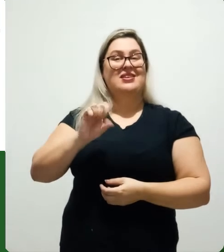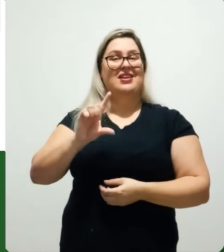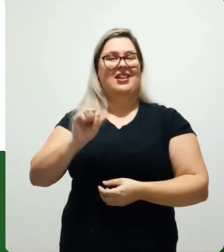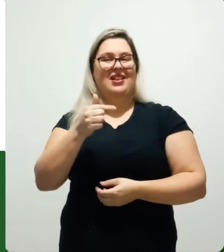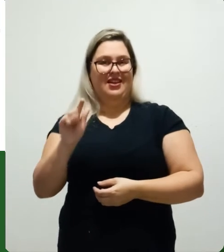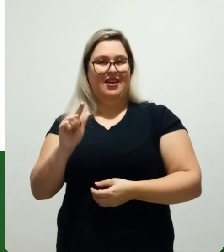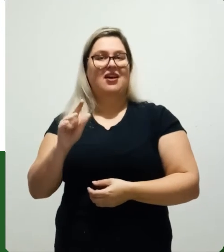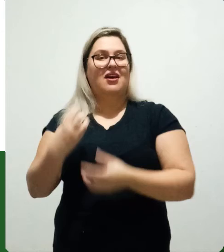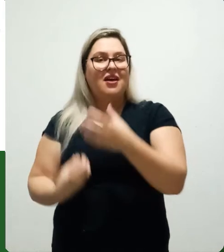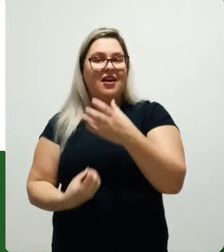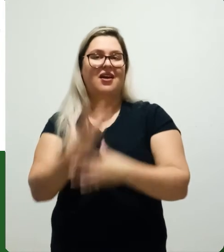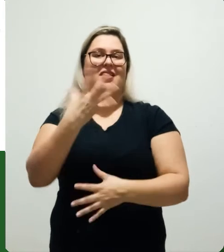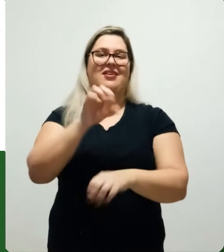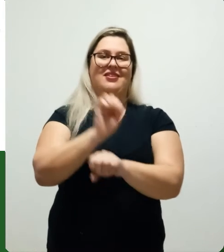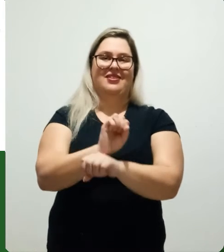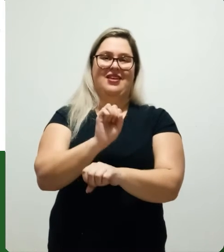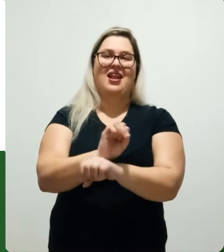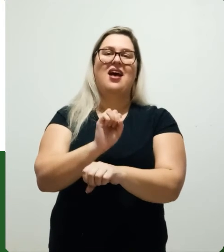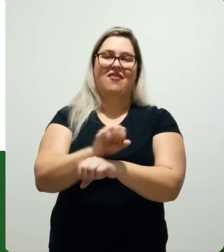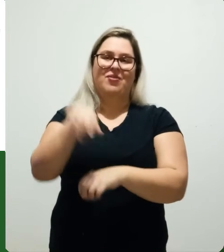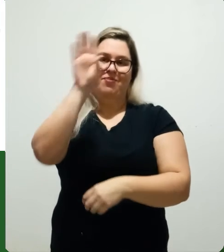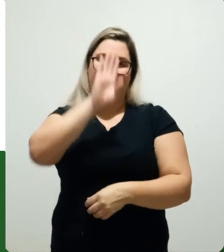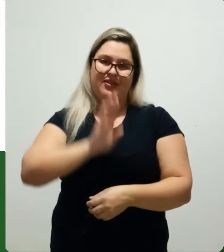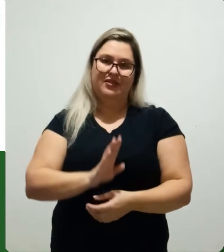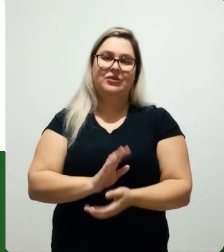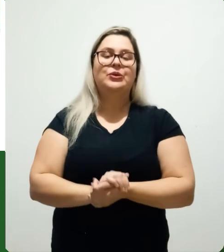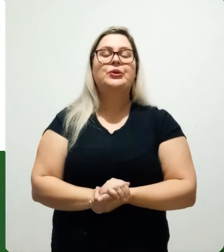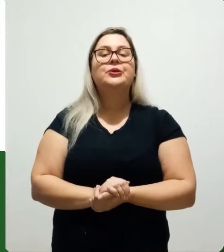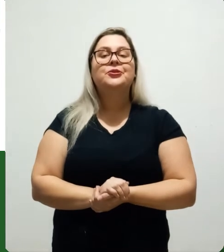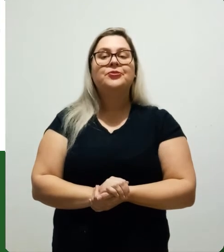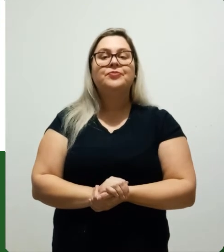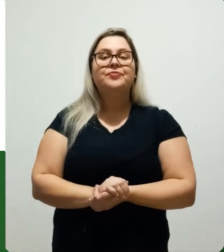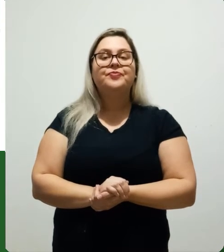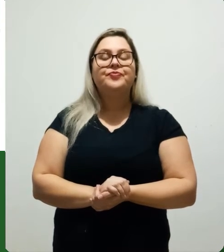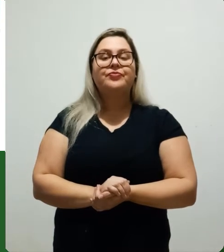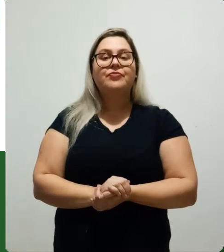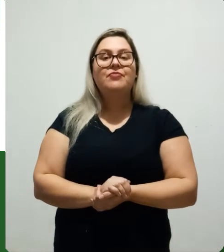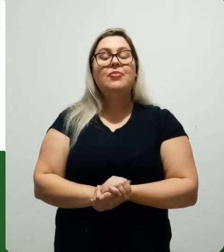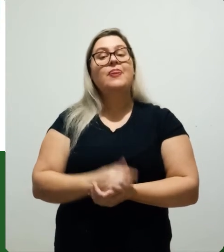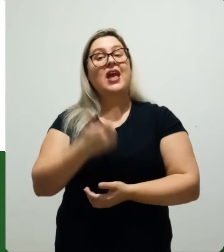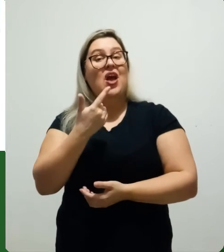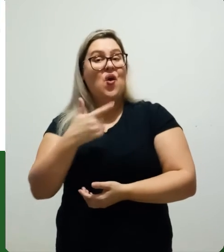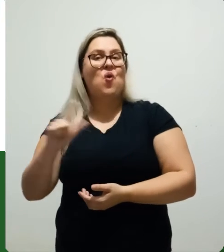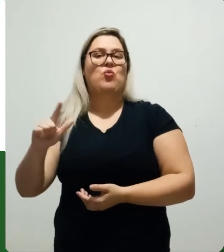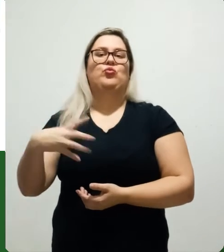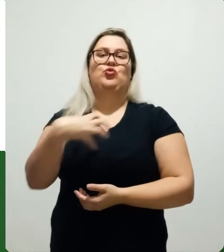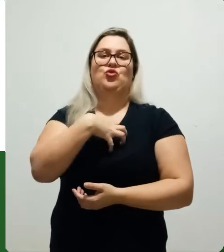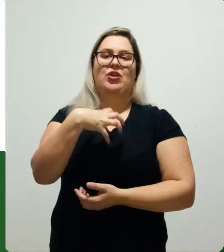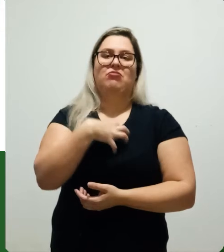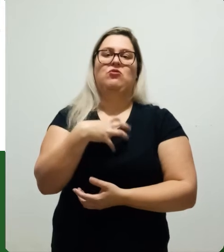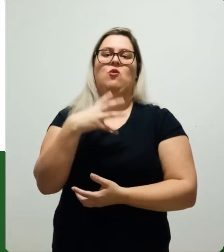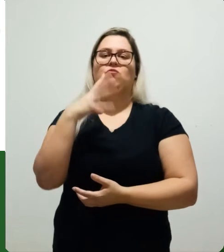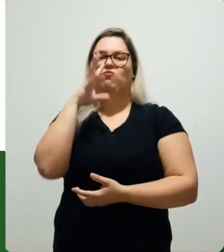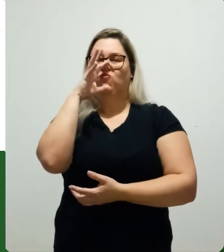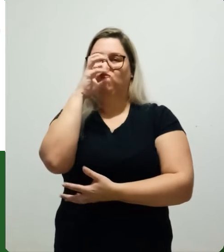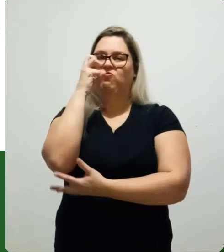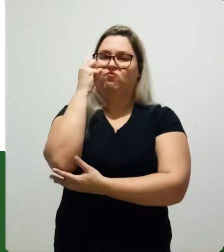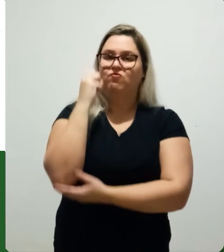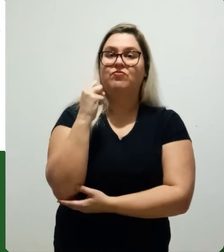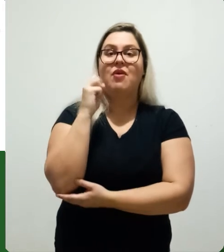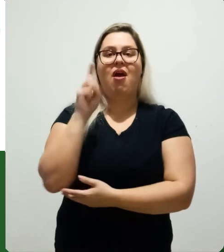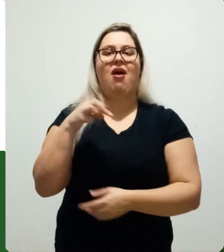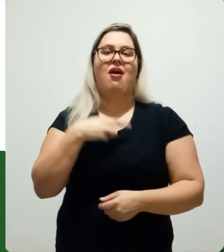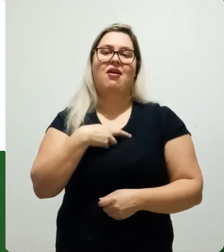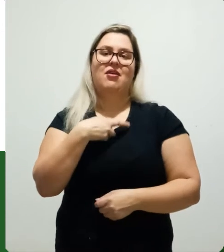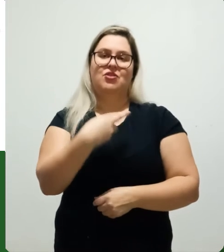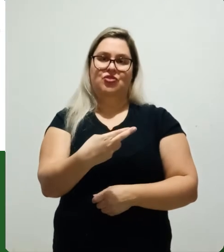concepção islâmica dentro da origem escrava, tá? No Brasil. E uma das formas de resistência